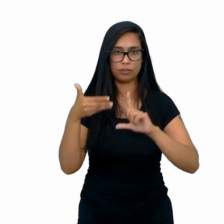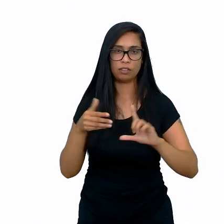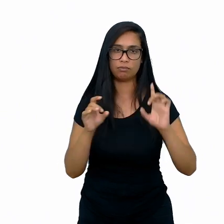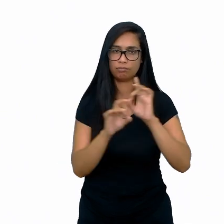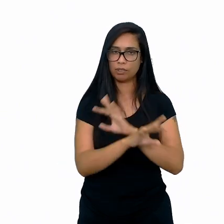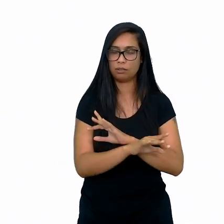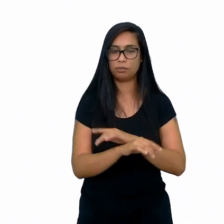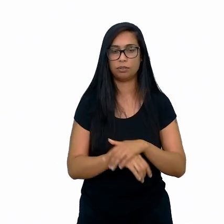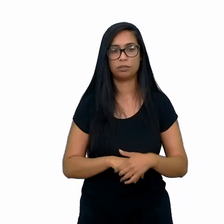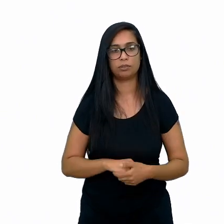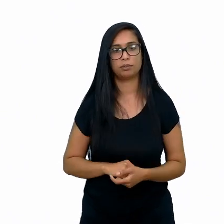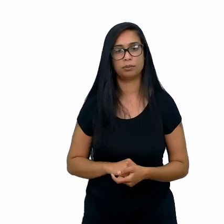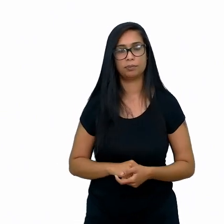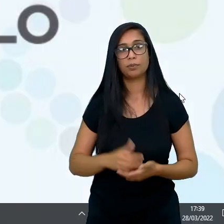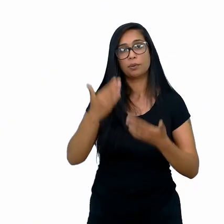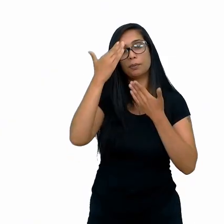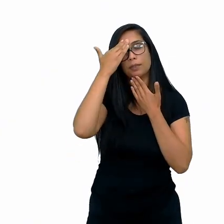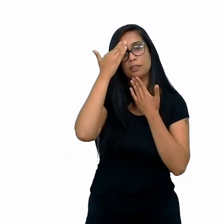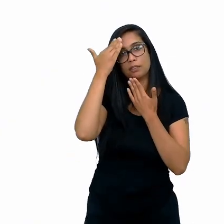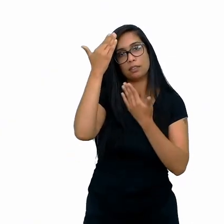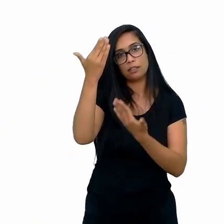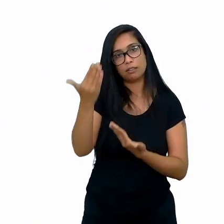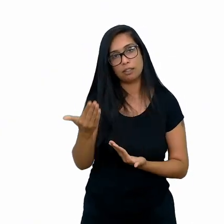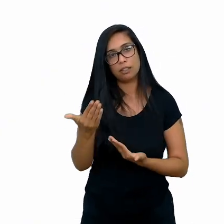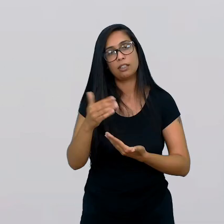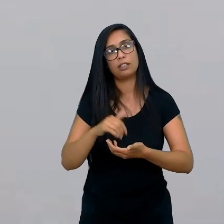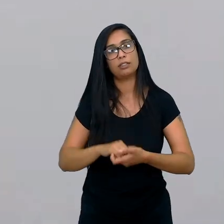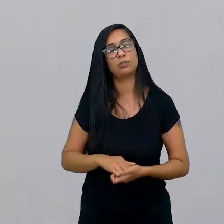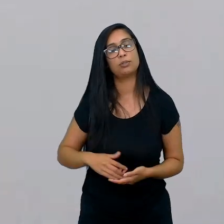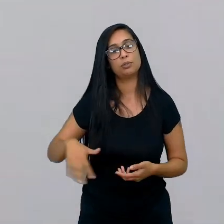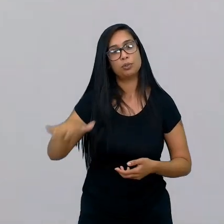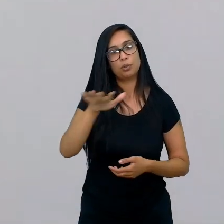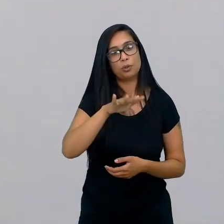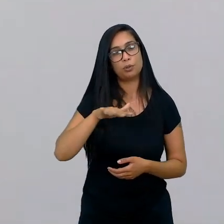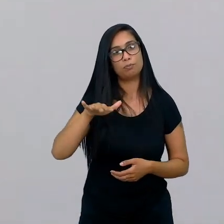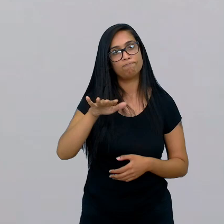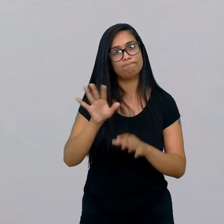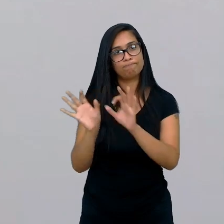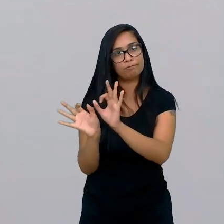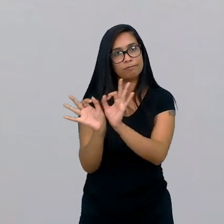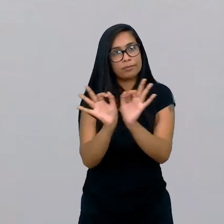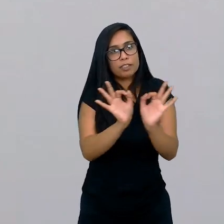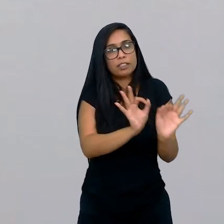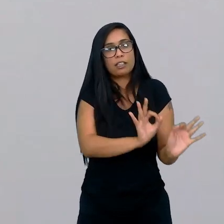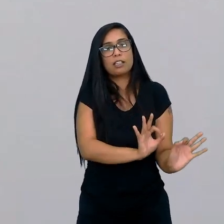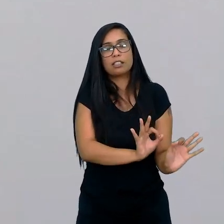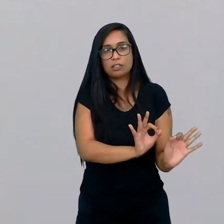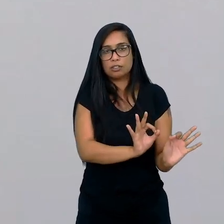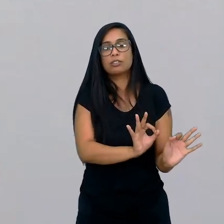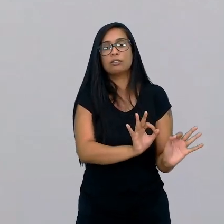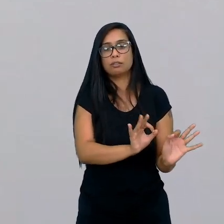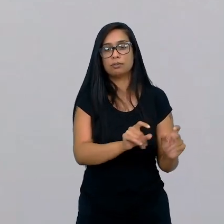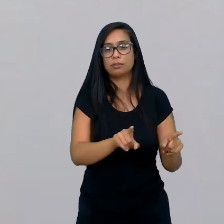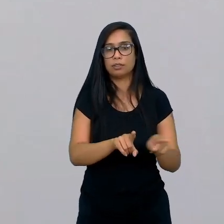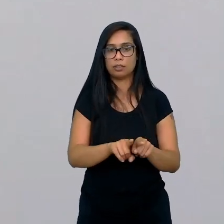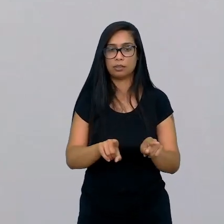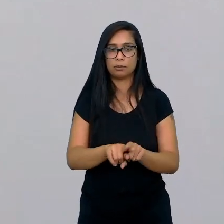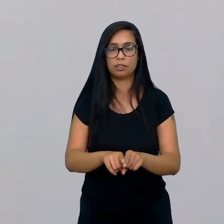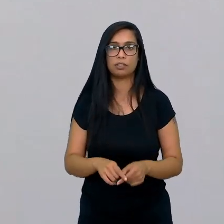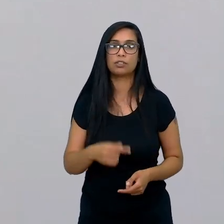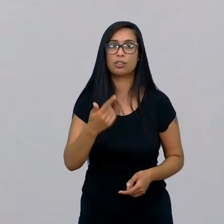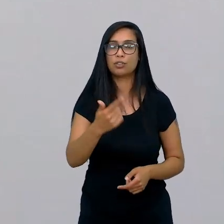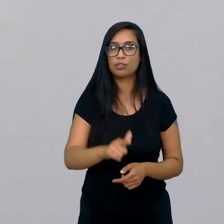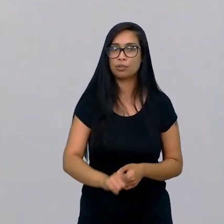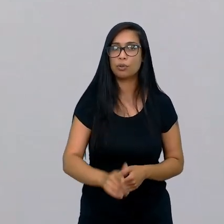Agradeço, então, a participação de todos vocês, mais uma vez,